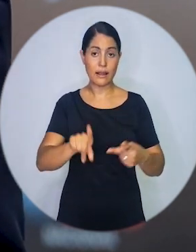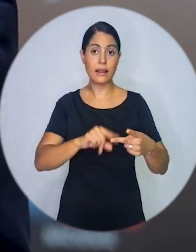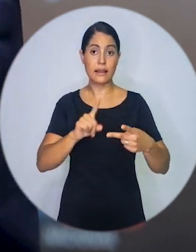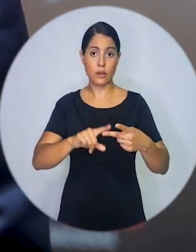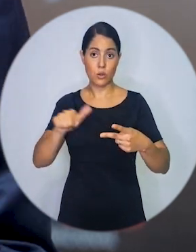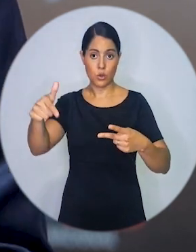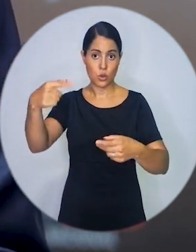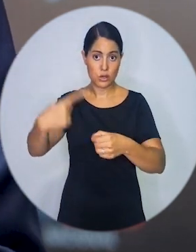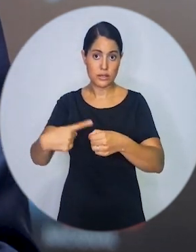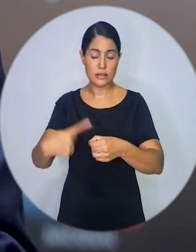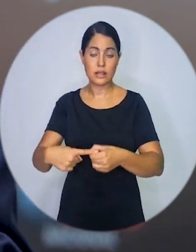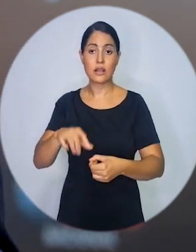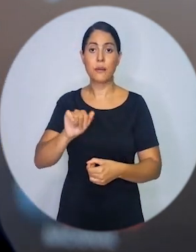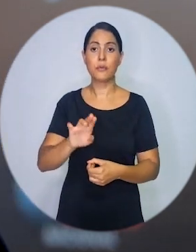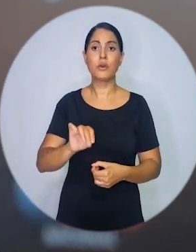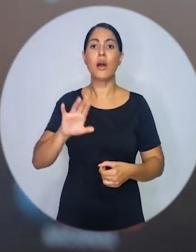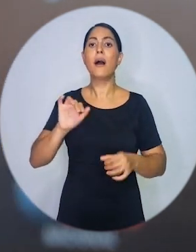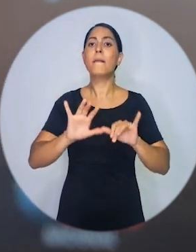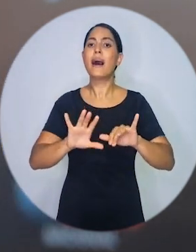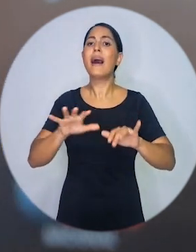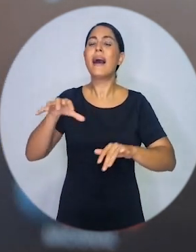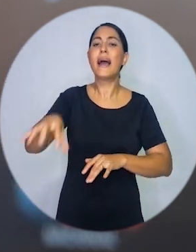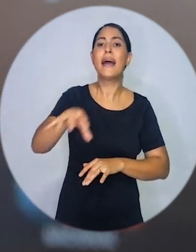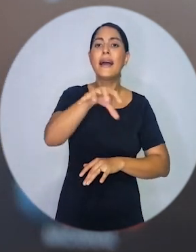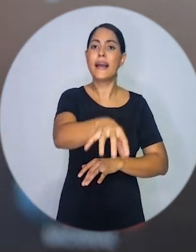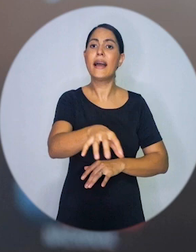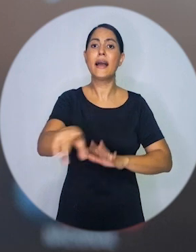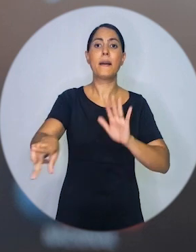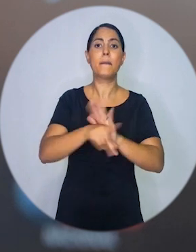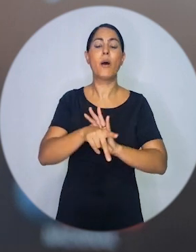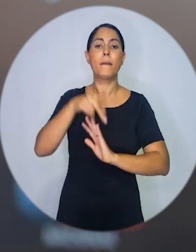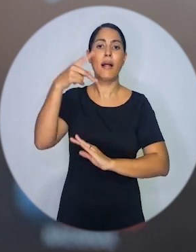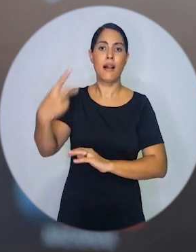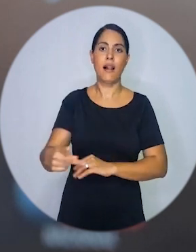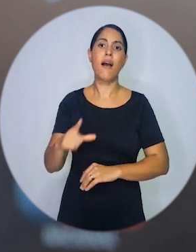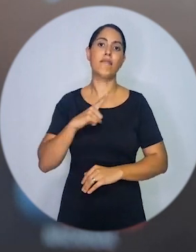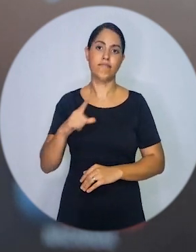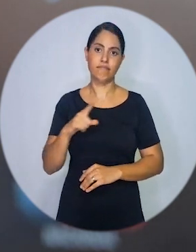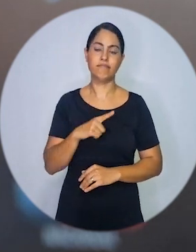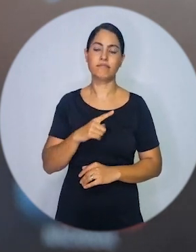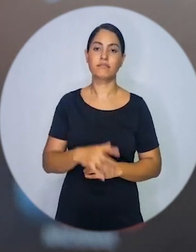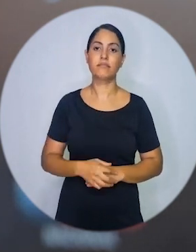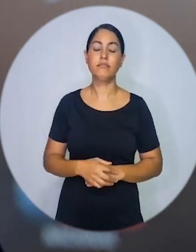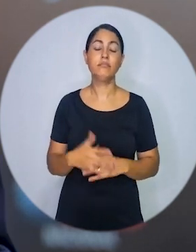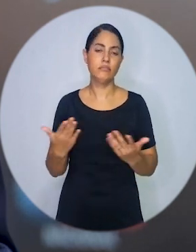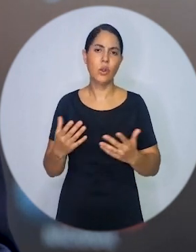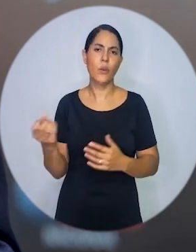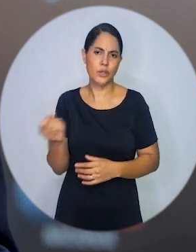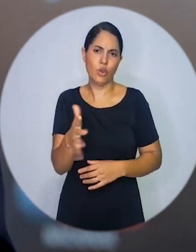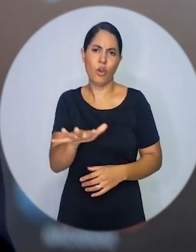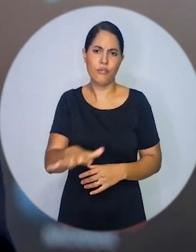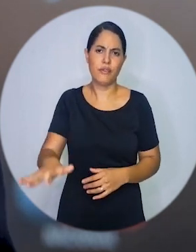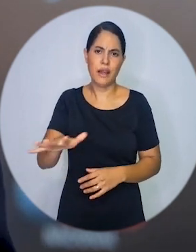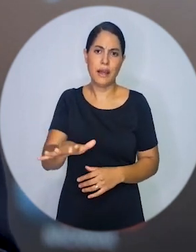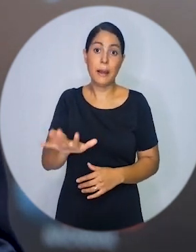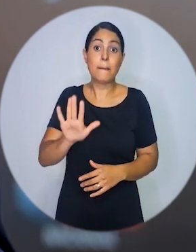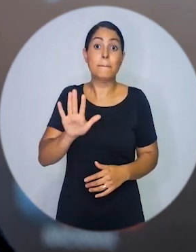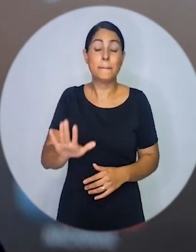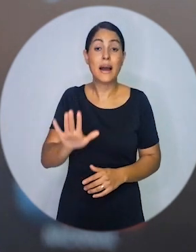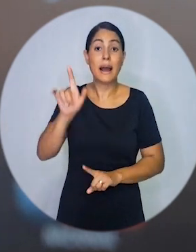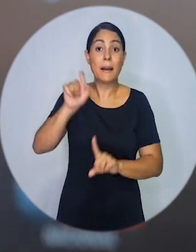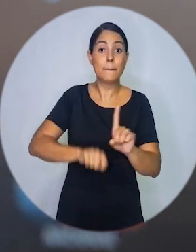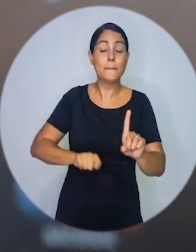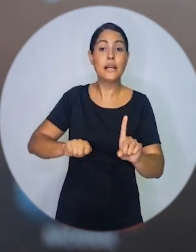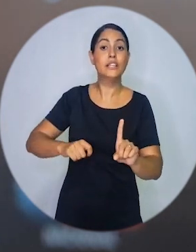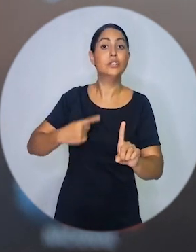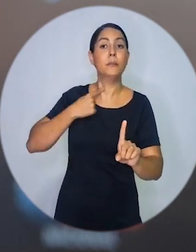João Câmara, e Apodi, que em Apodi nós estamos entregando inclusive a sede própria. É uma subseção nova,